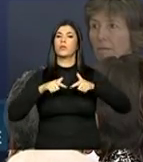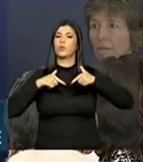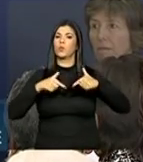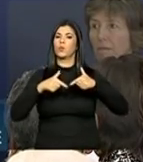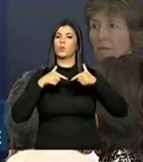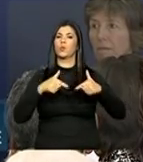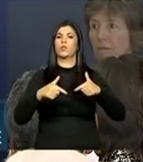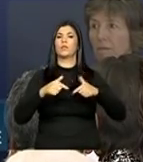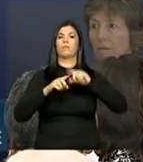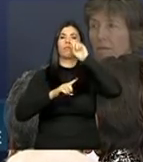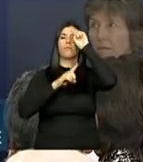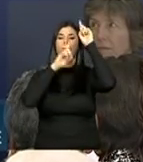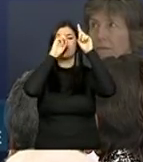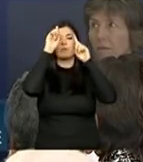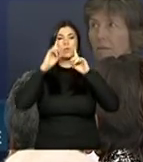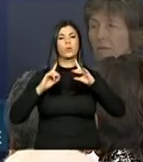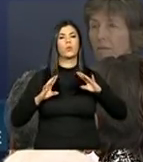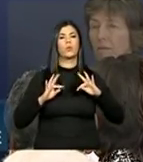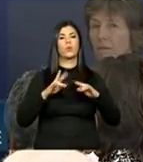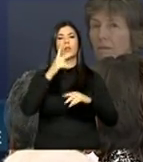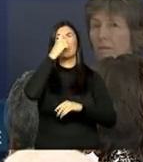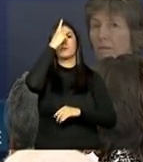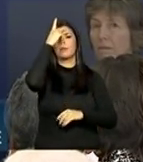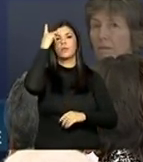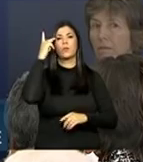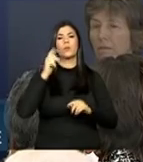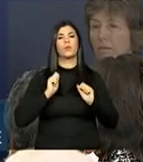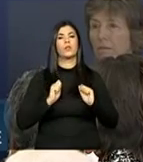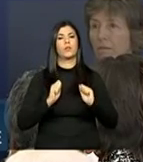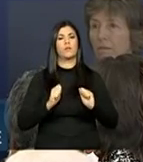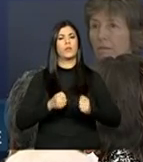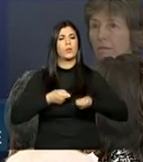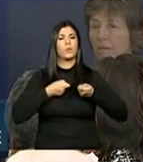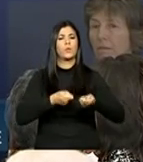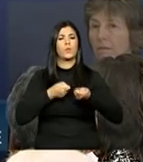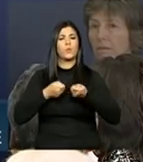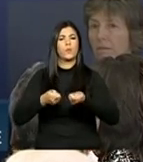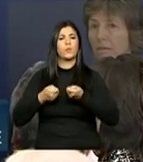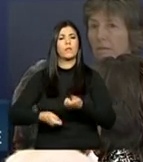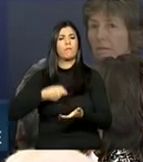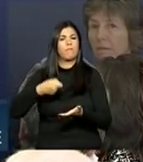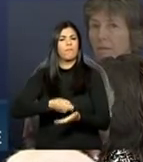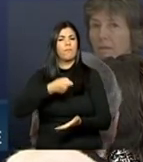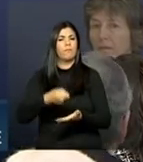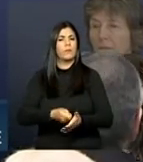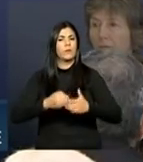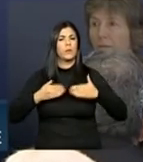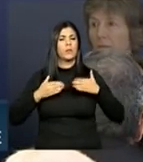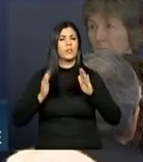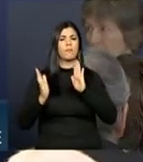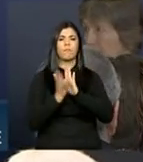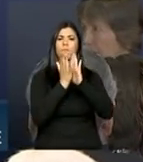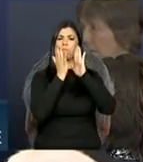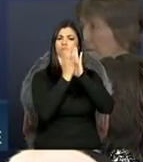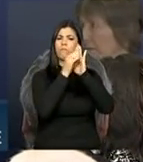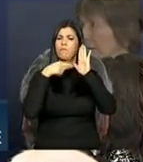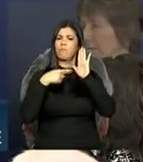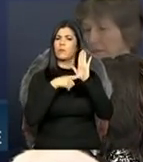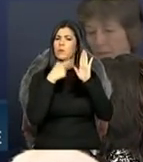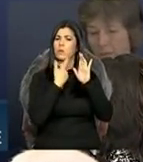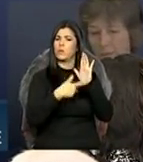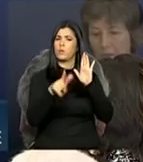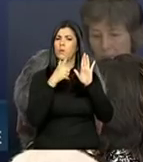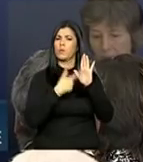democracia todos que tombaram nesta luta de resistência enfrentando bravamente a tucul